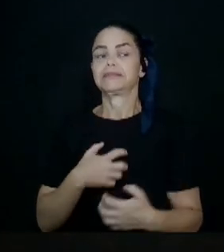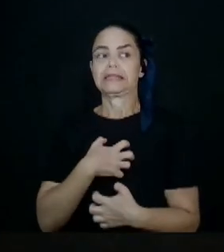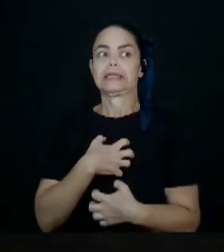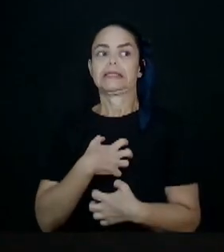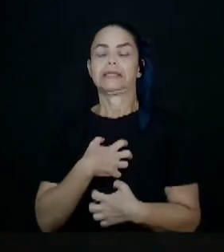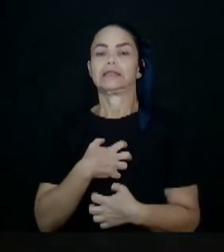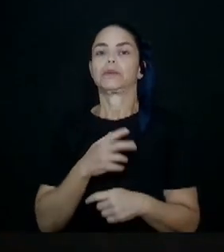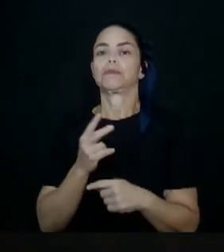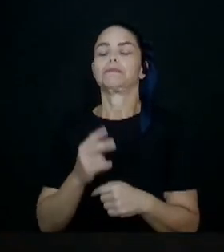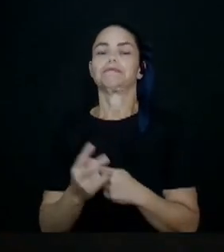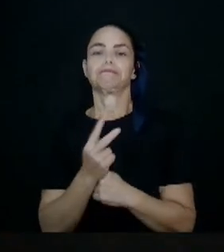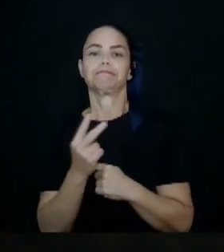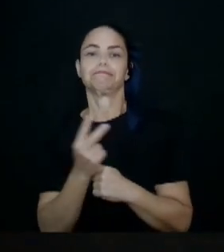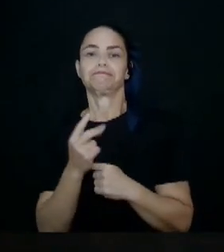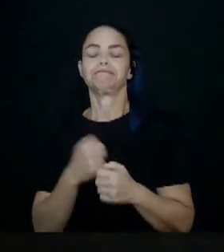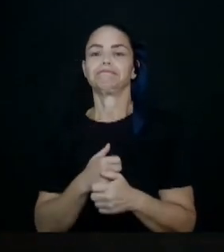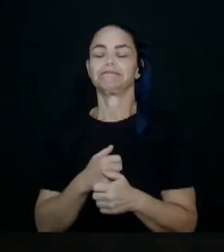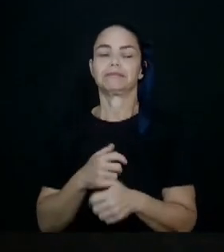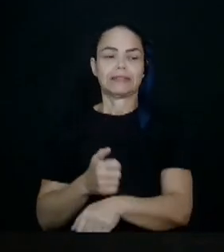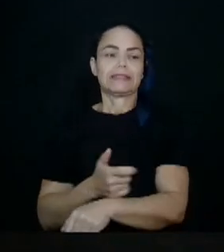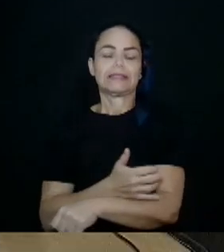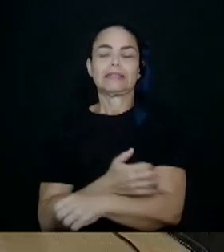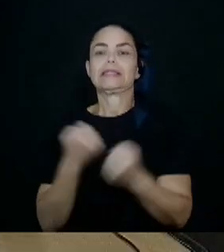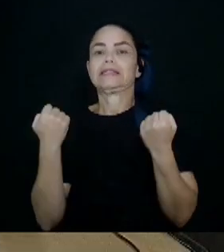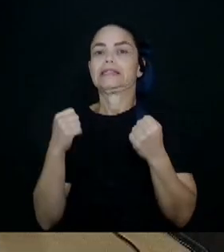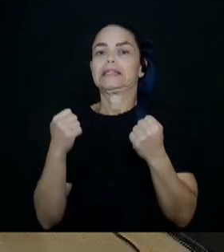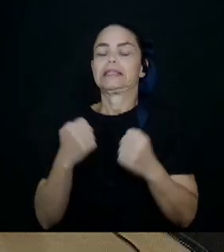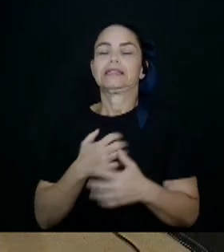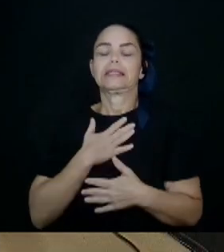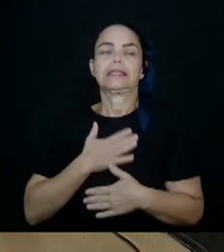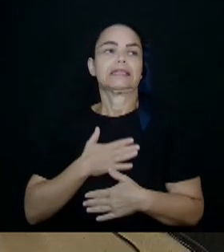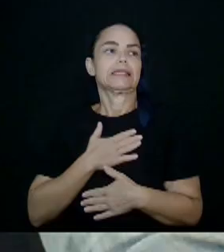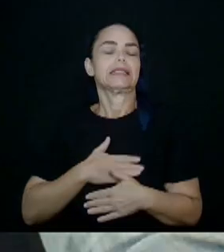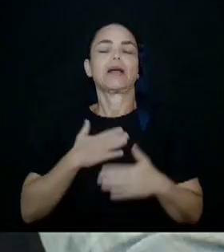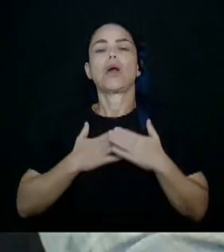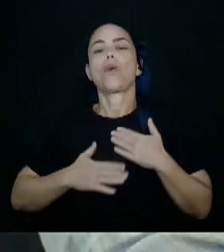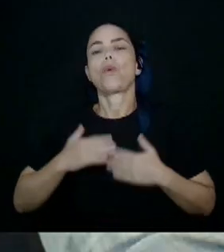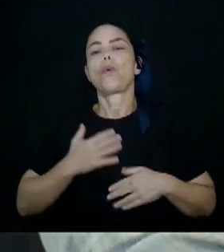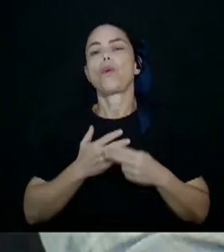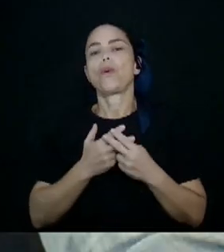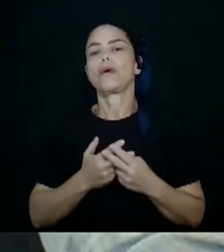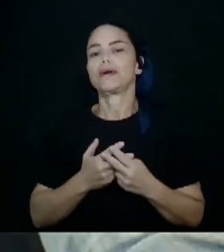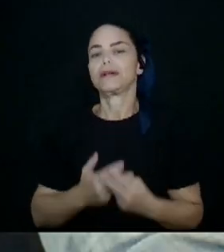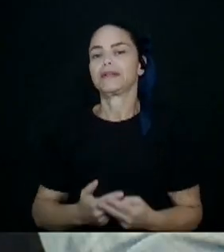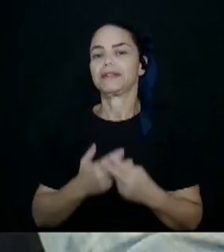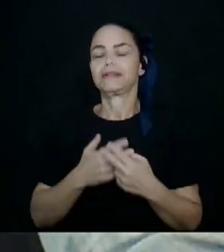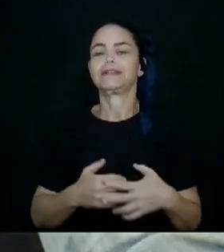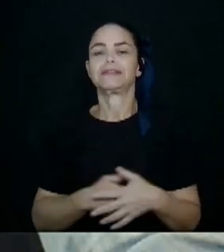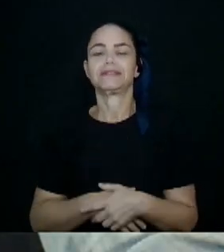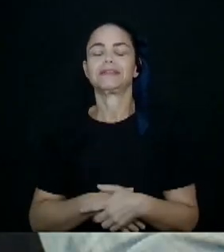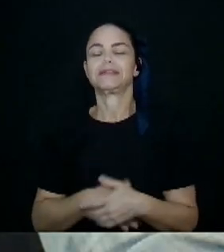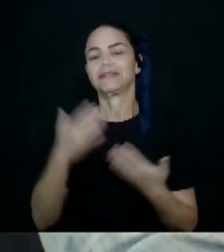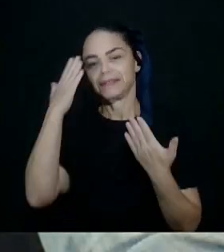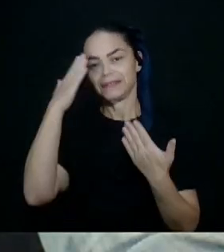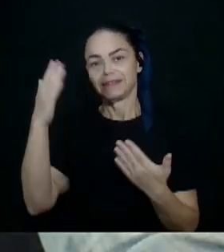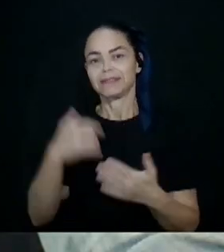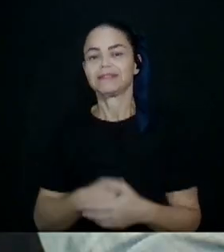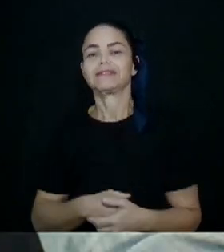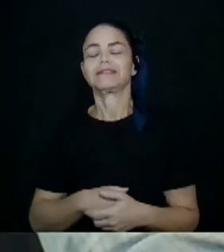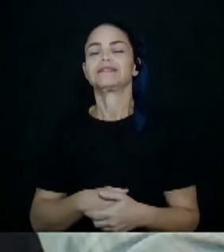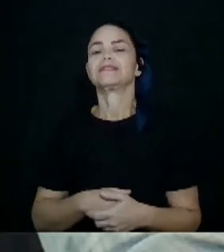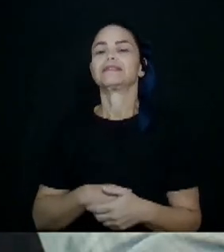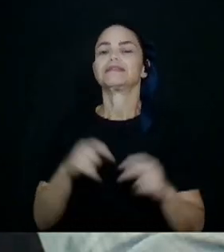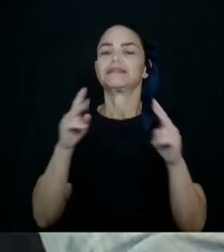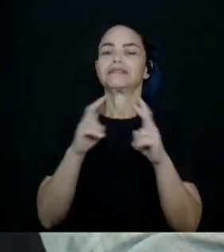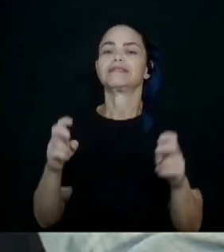Isso será possível? Olá, seja muito bem-vinda, bom dia, obrigada pela sua participação. Eu que agradeço, é um prazer estar aqui. Então, a gente vai falar desse tema